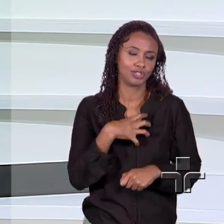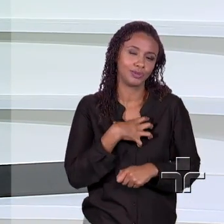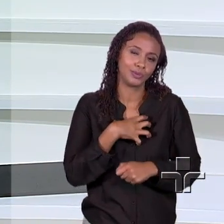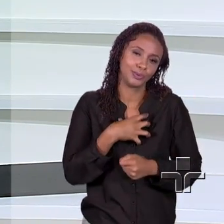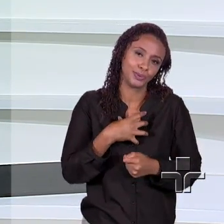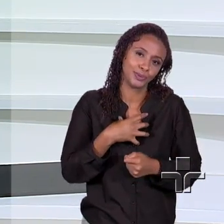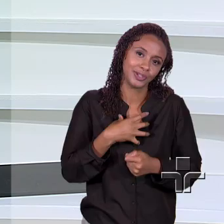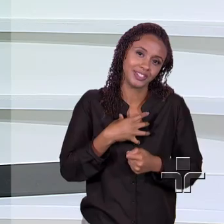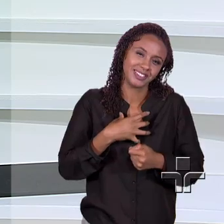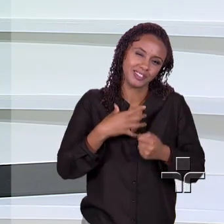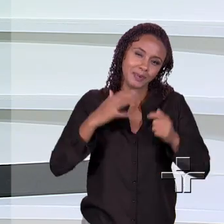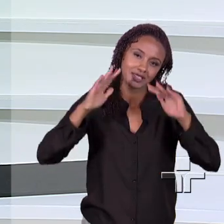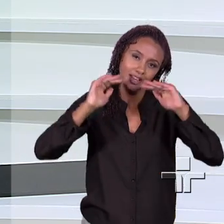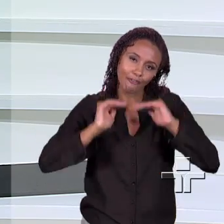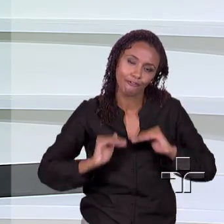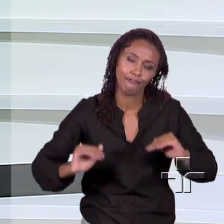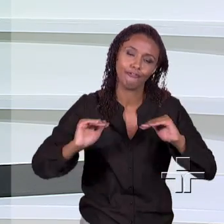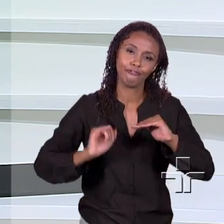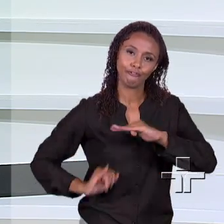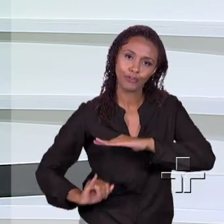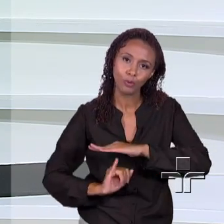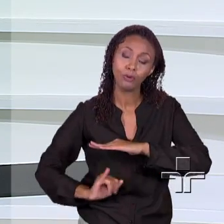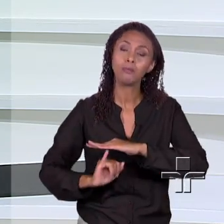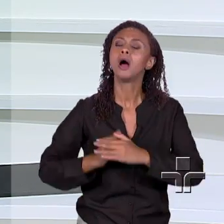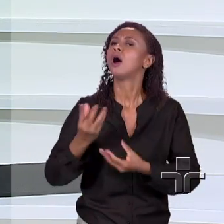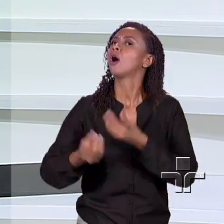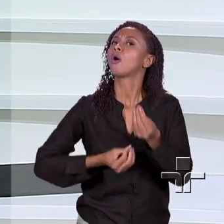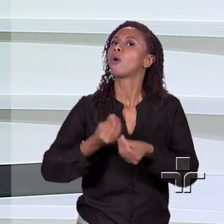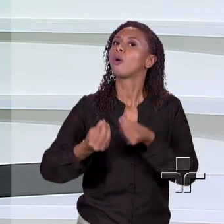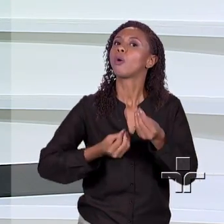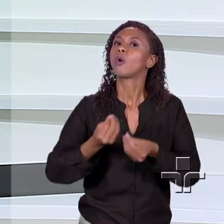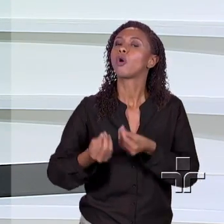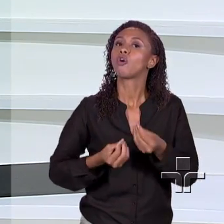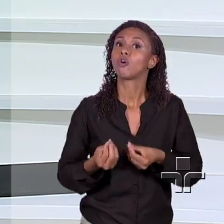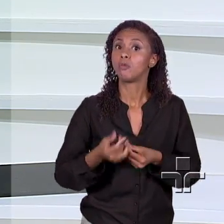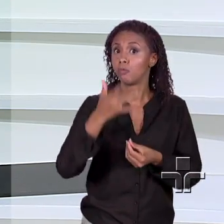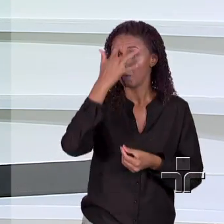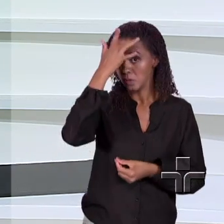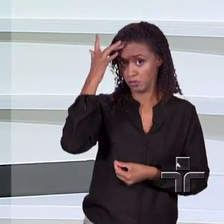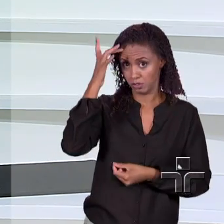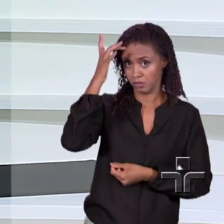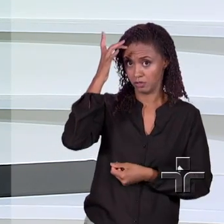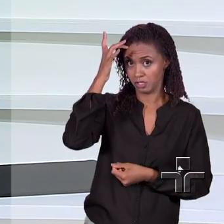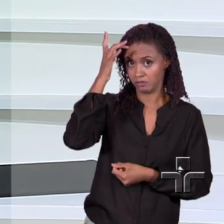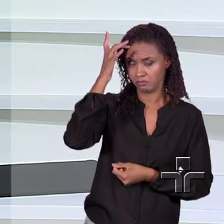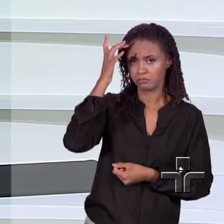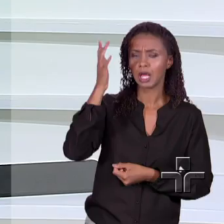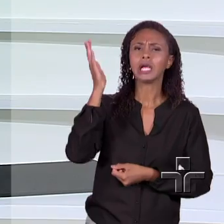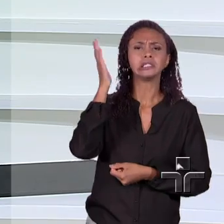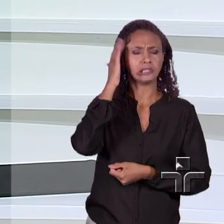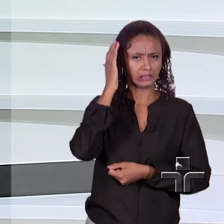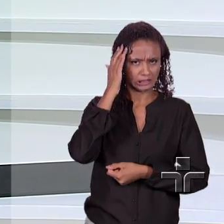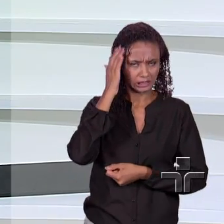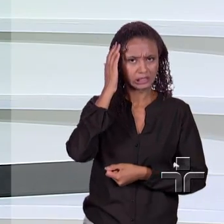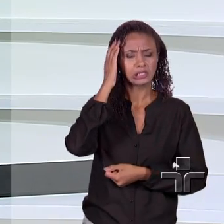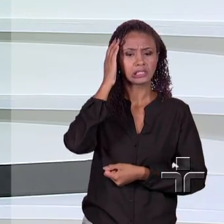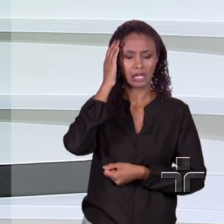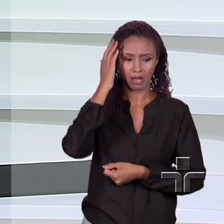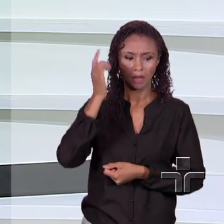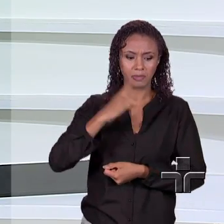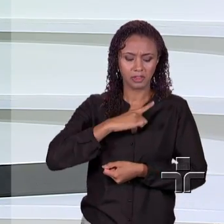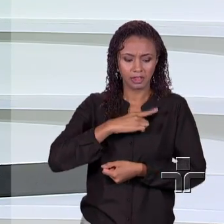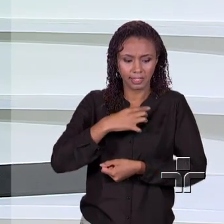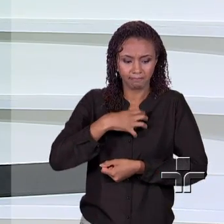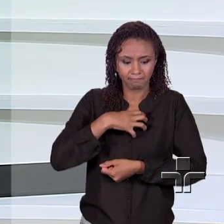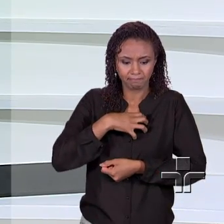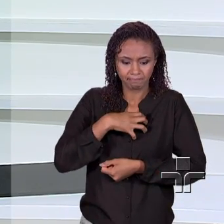assim relaxada, o que poderia passar na cabeça de uma pessoa que sabia que tinha que ter um perfil ou